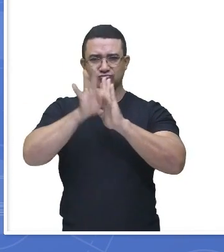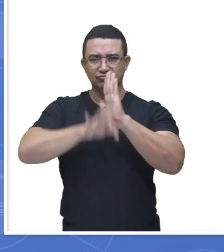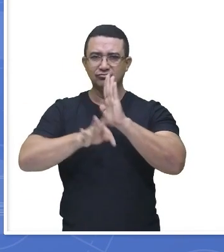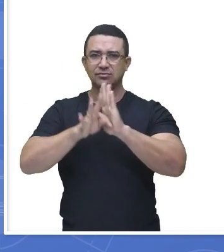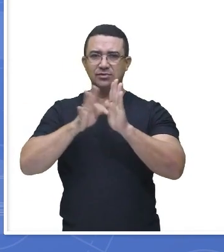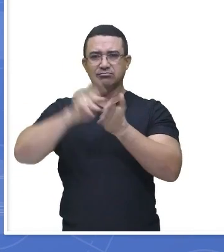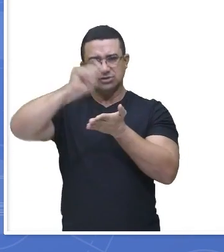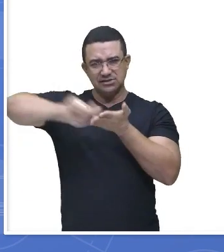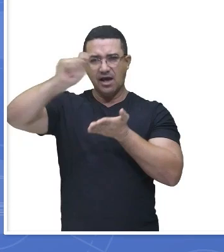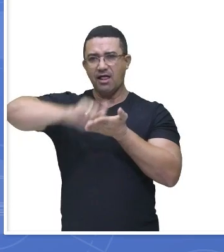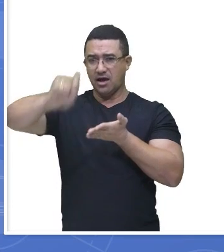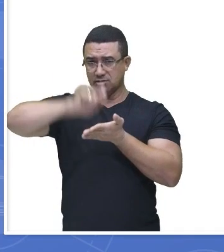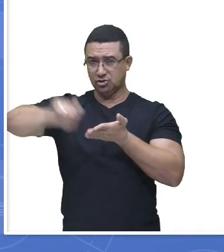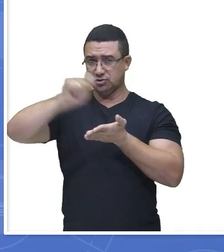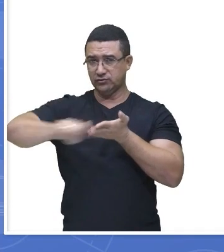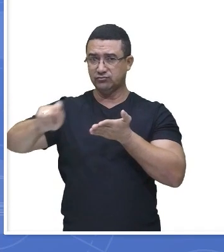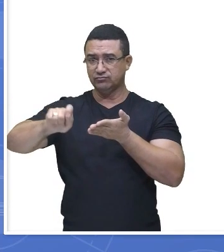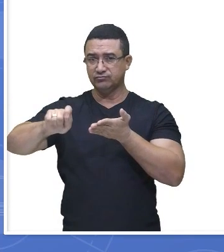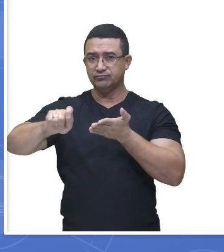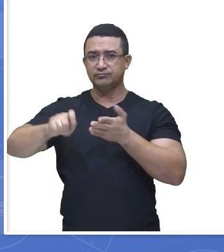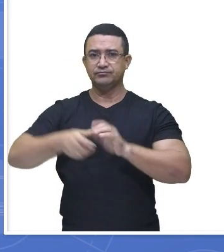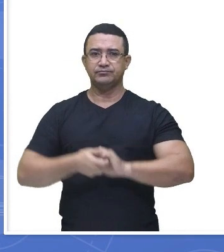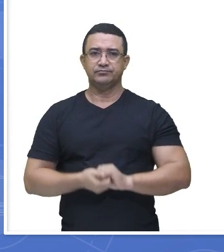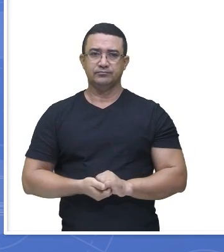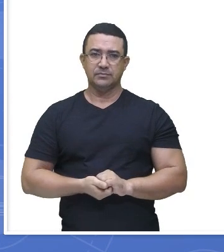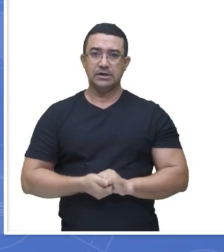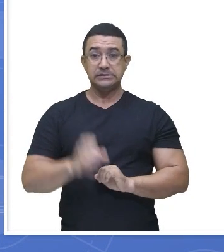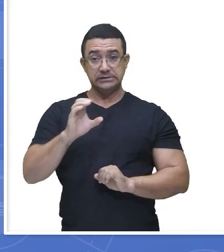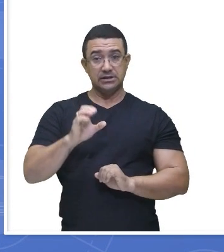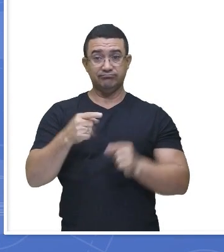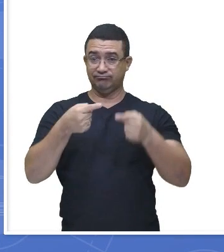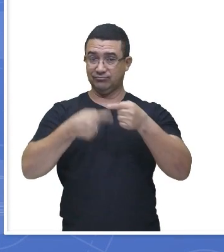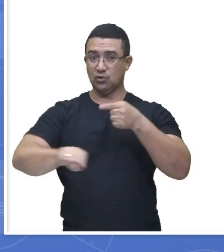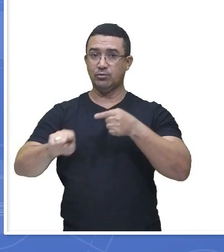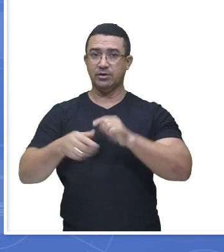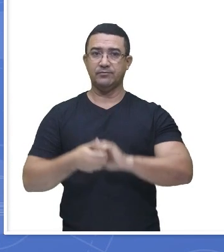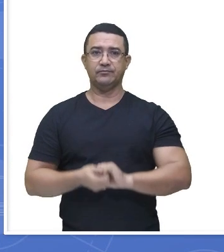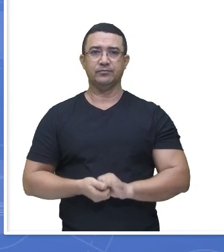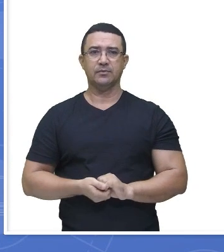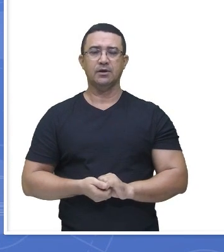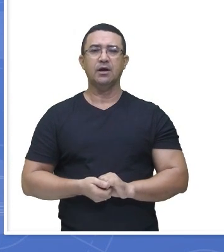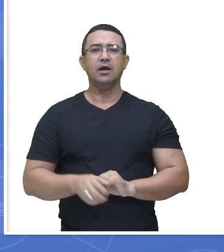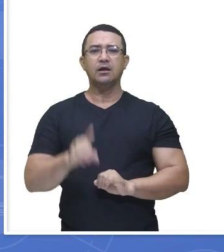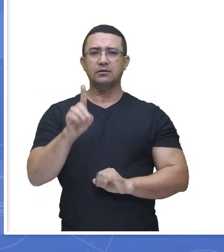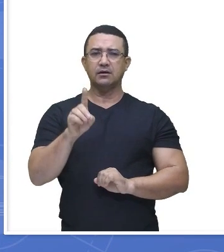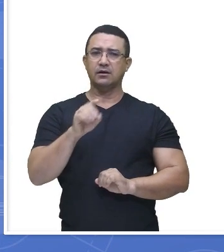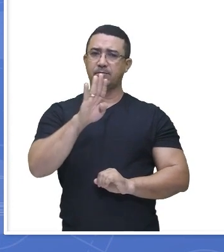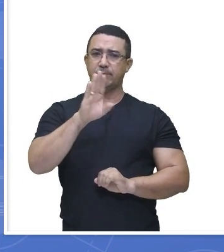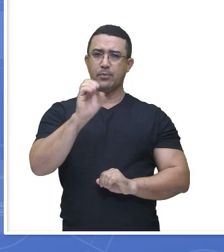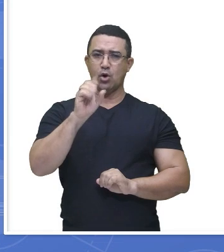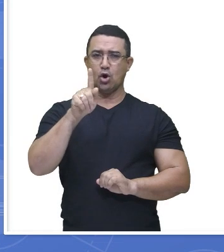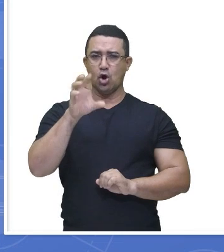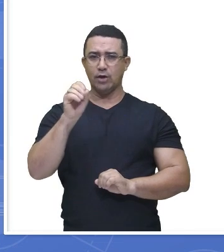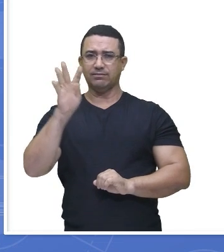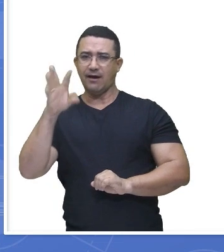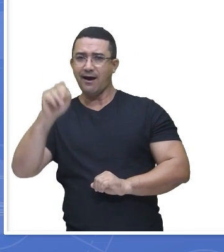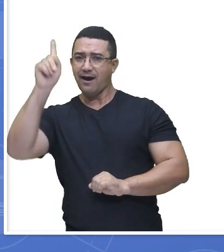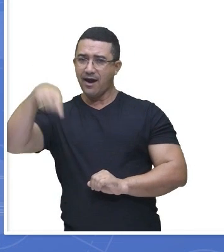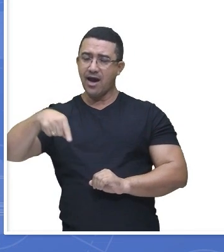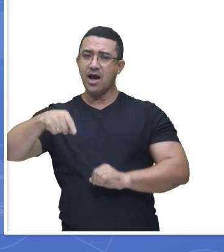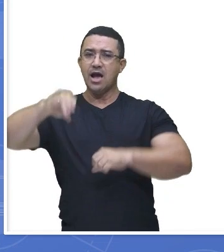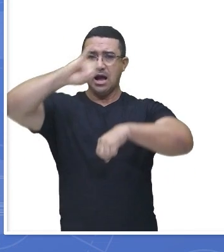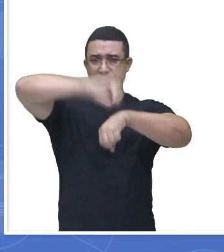minha opinião. Então, a letra C não é. Vamos para D agora. E a letra D, olha o que é que ela diz aí. Bogotá é a capital